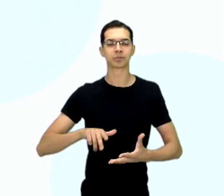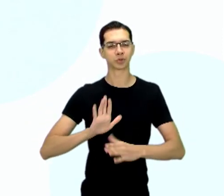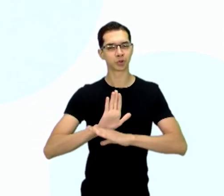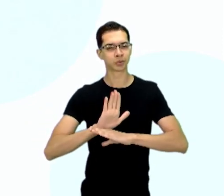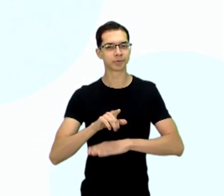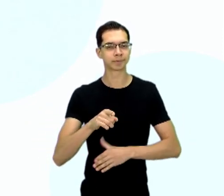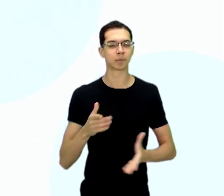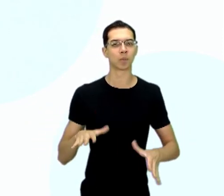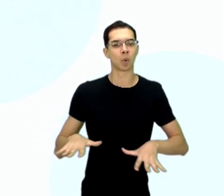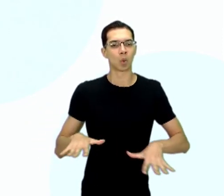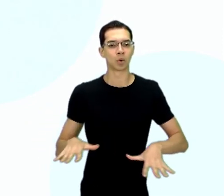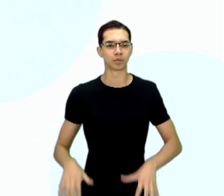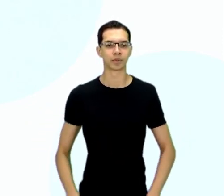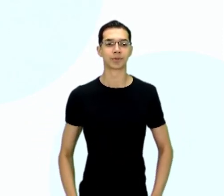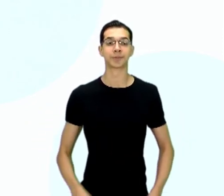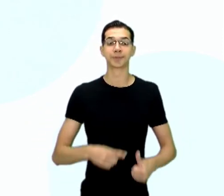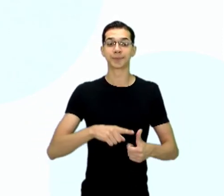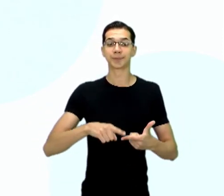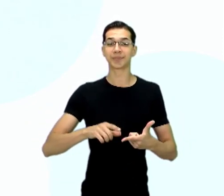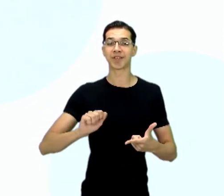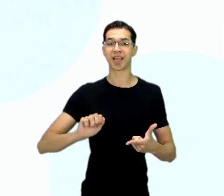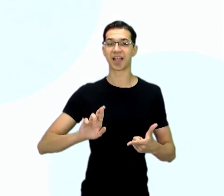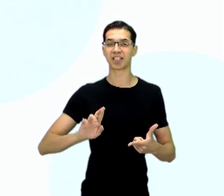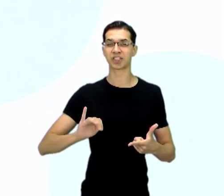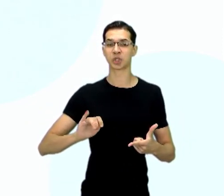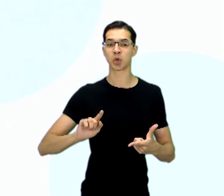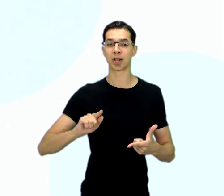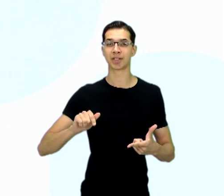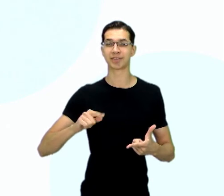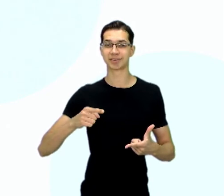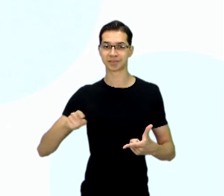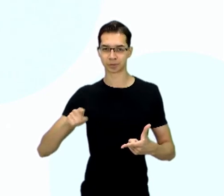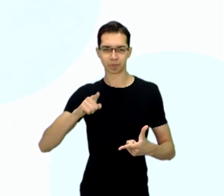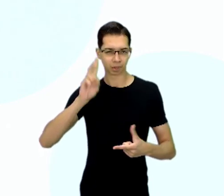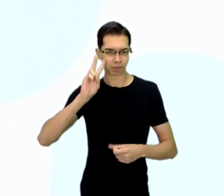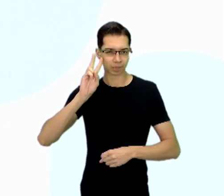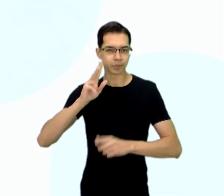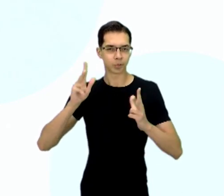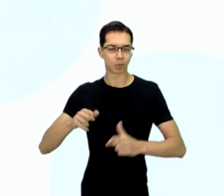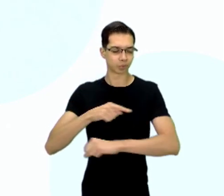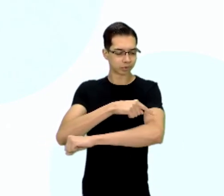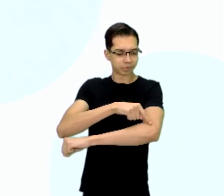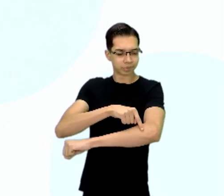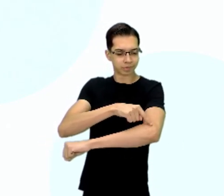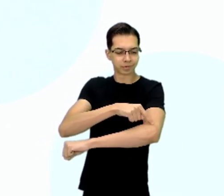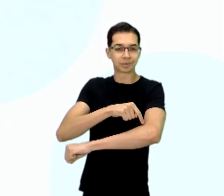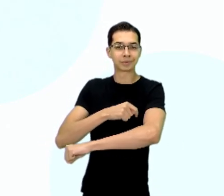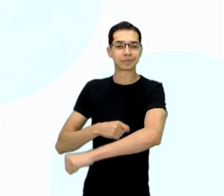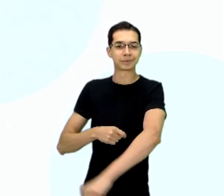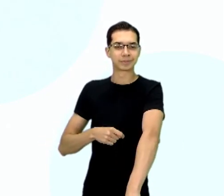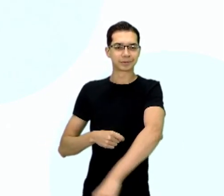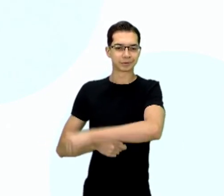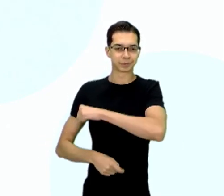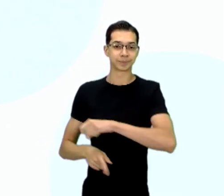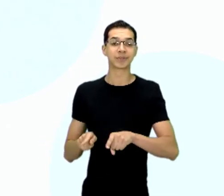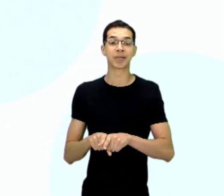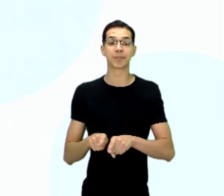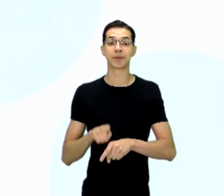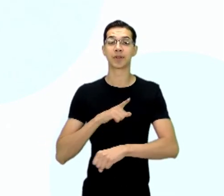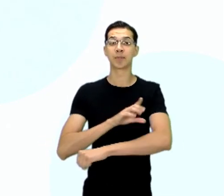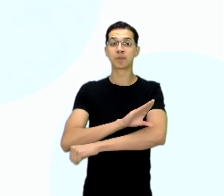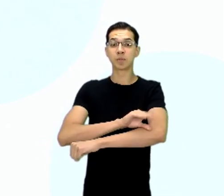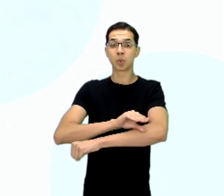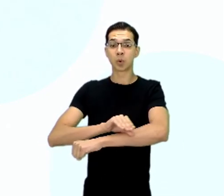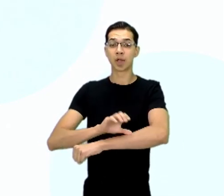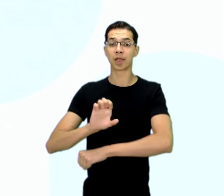está presente nas porções finais entre um osso e outro. Eu tenho os músculos estriados, que ligam os ossos por tendões,